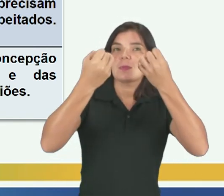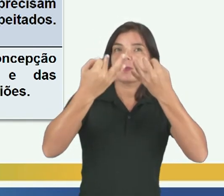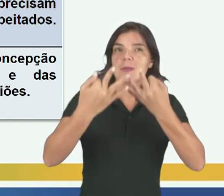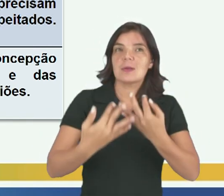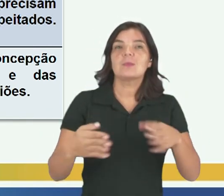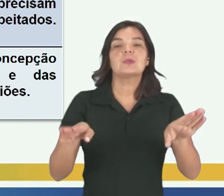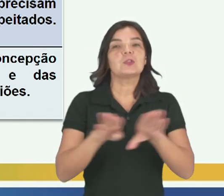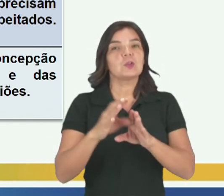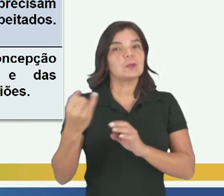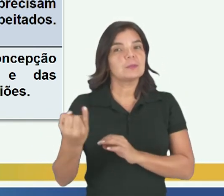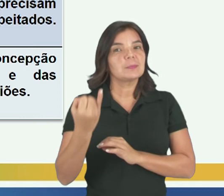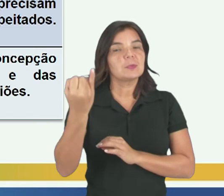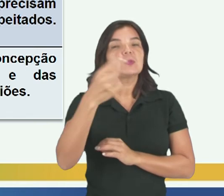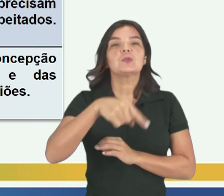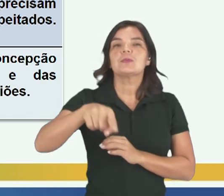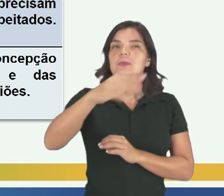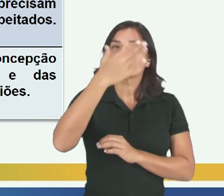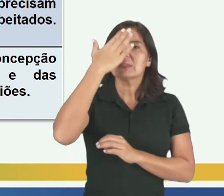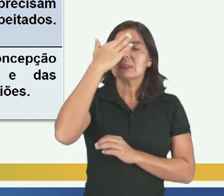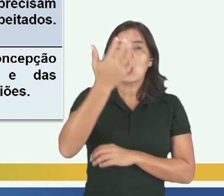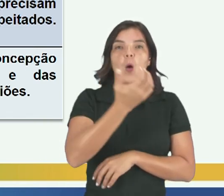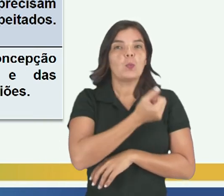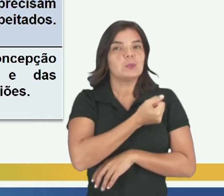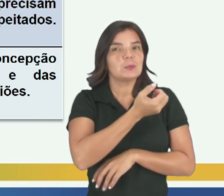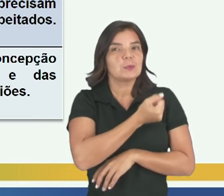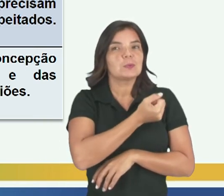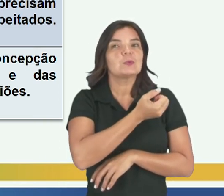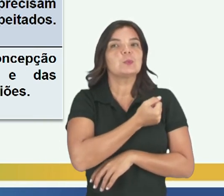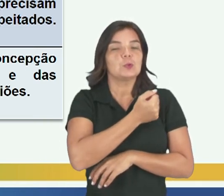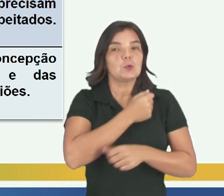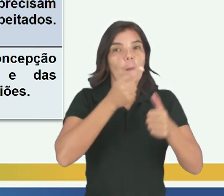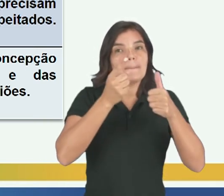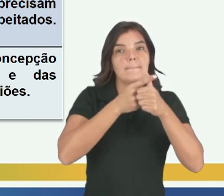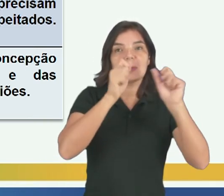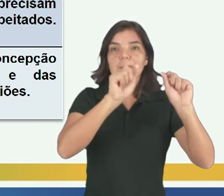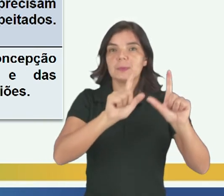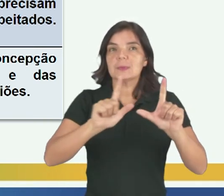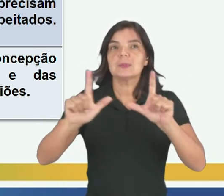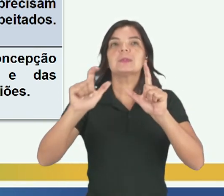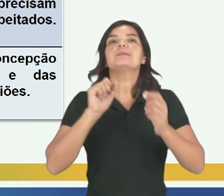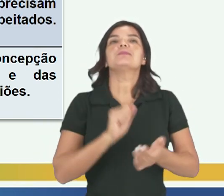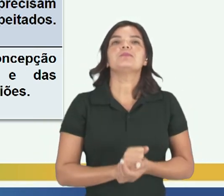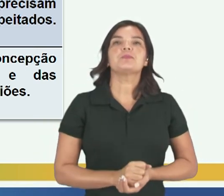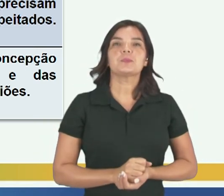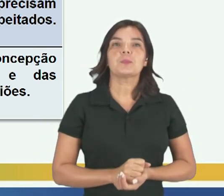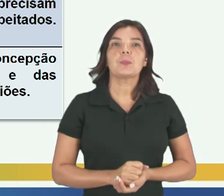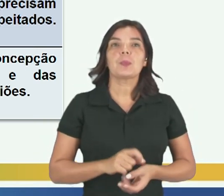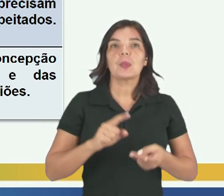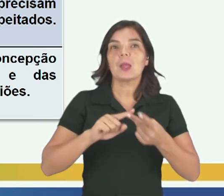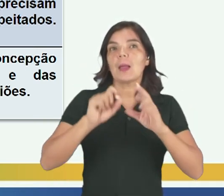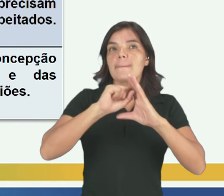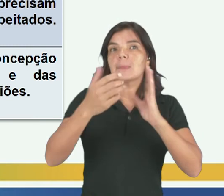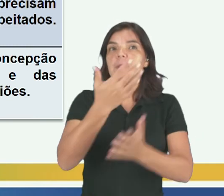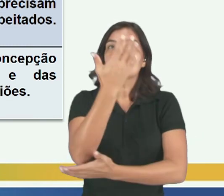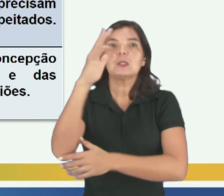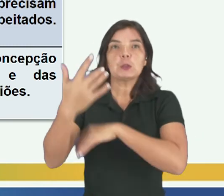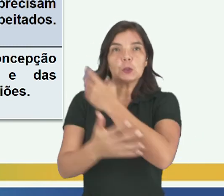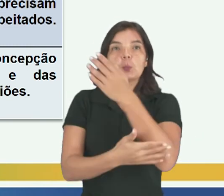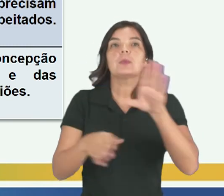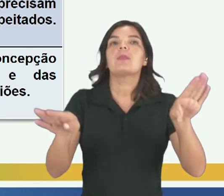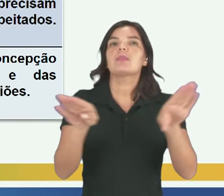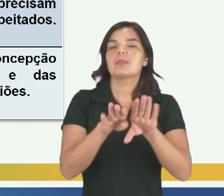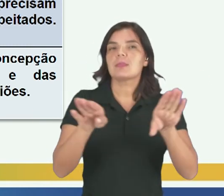conceito, importante que você saiba o número dele, eu citei lá no primeiro slide, tá? Aspecto da natureza também é